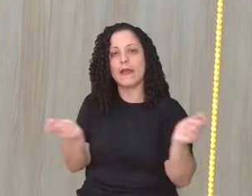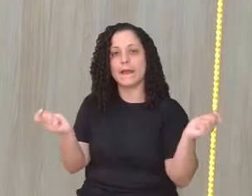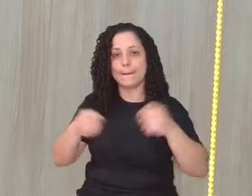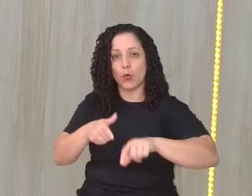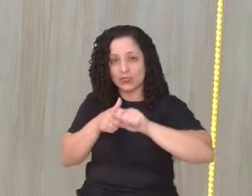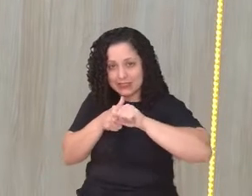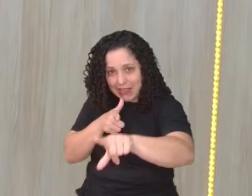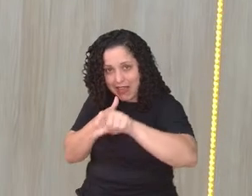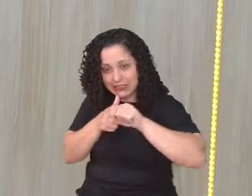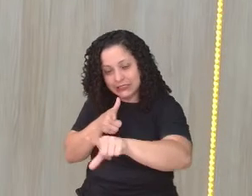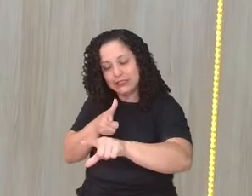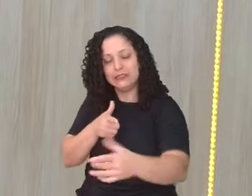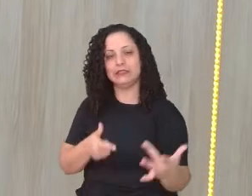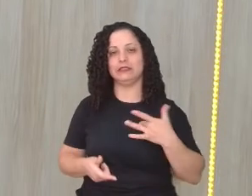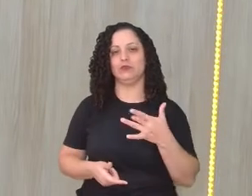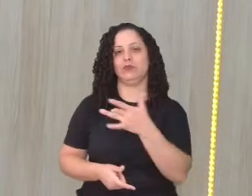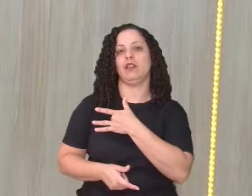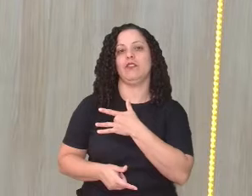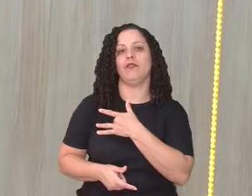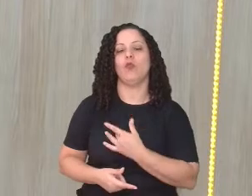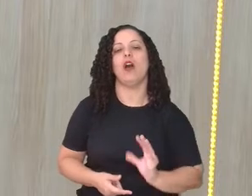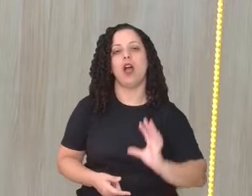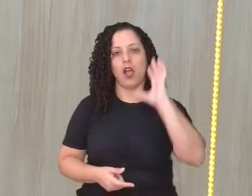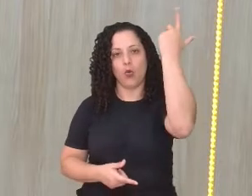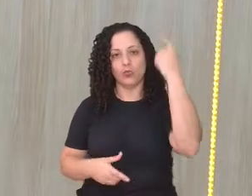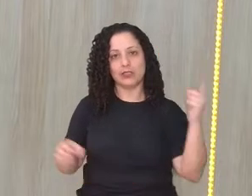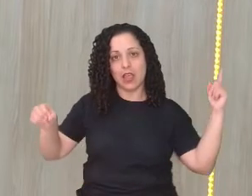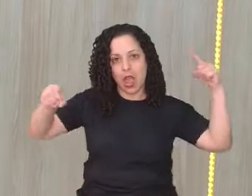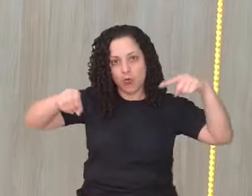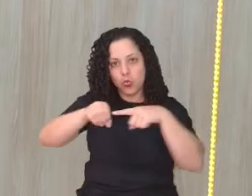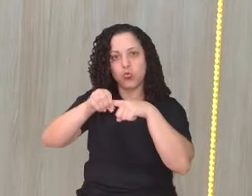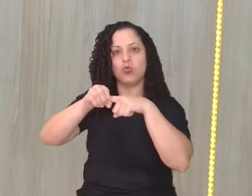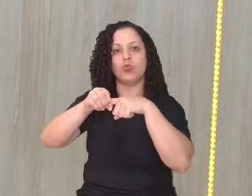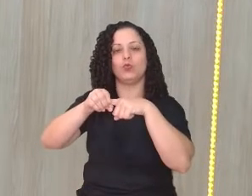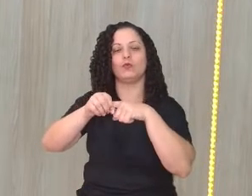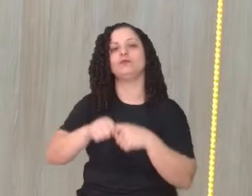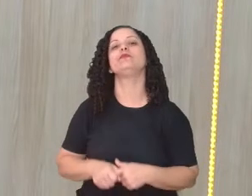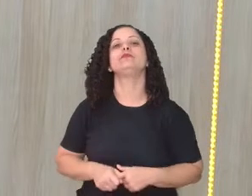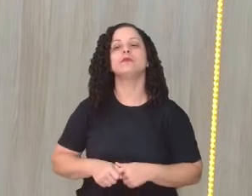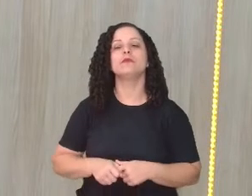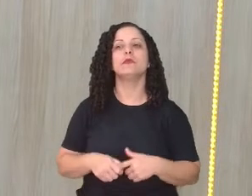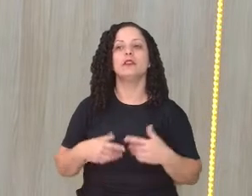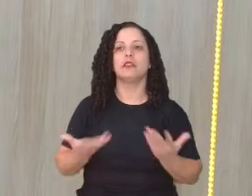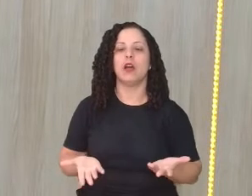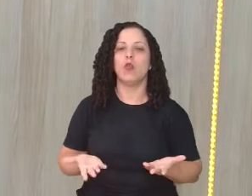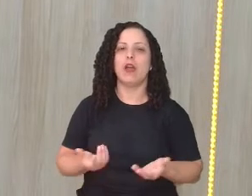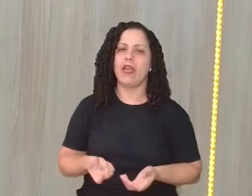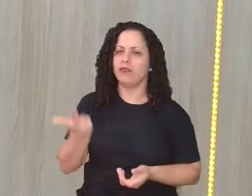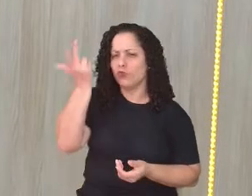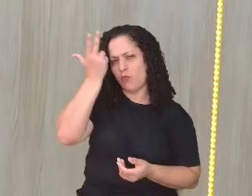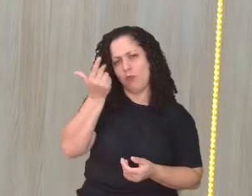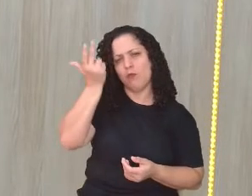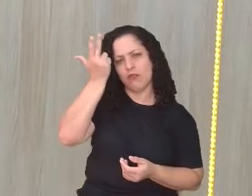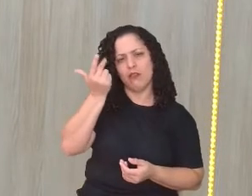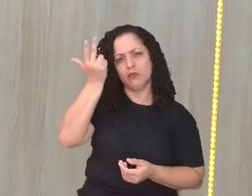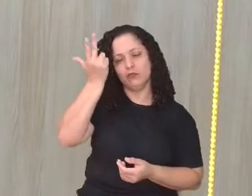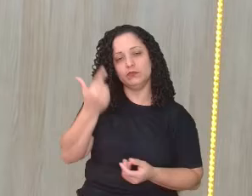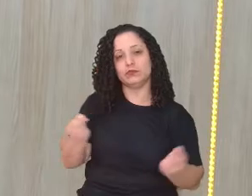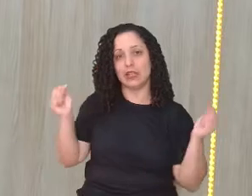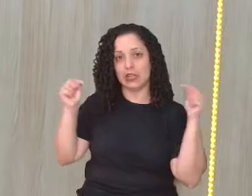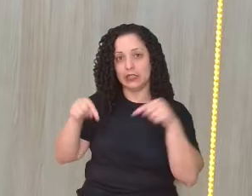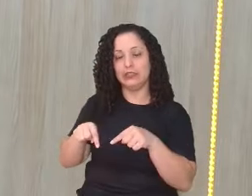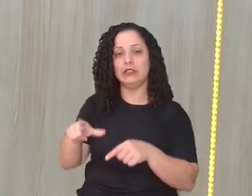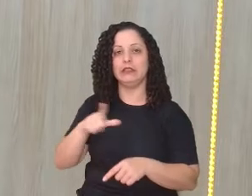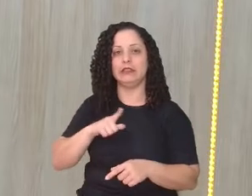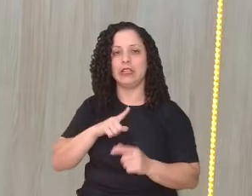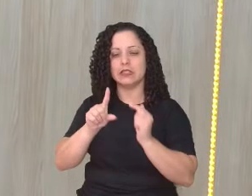também saudáveis para que ocorra a fecundação. Então, ele não está ali por acaso, né? Ele está ali para